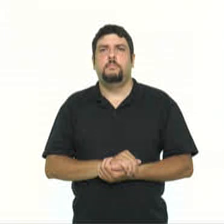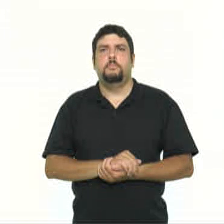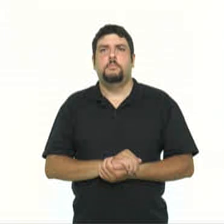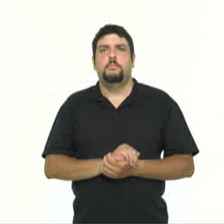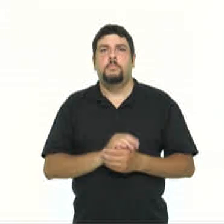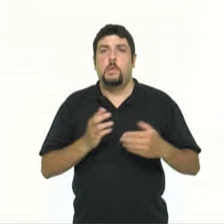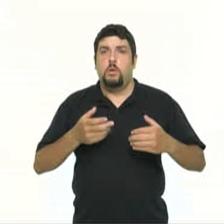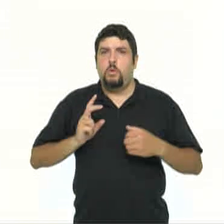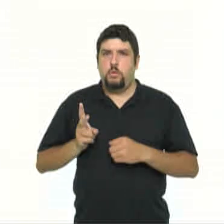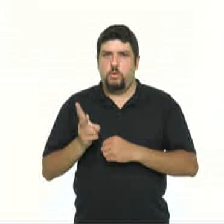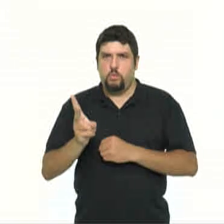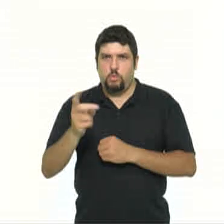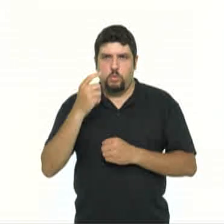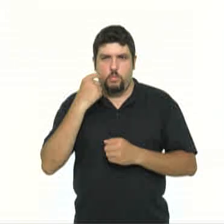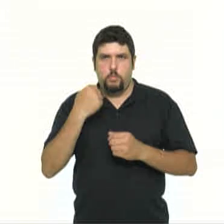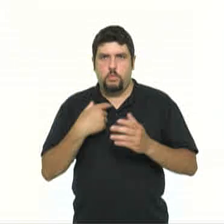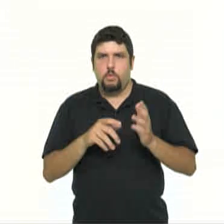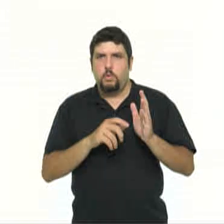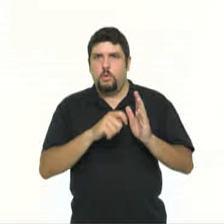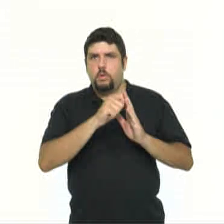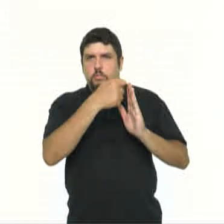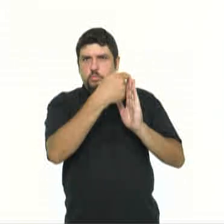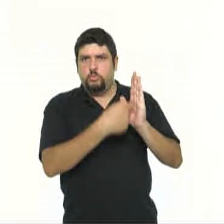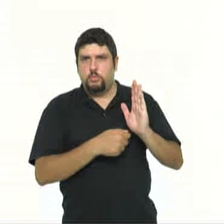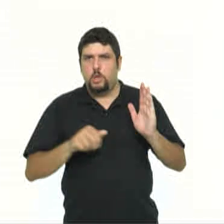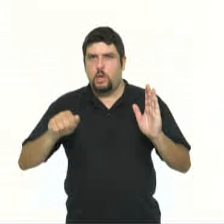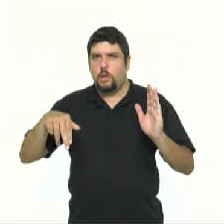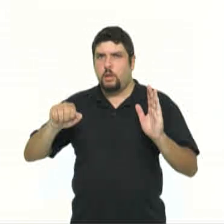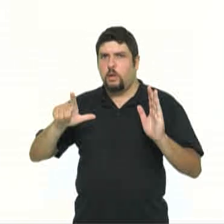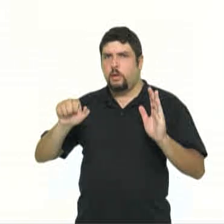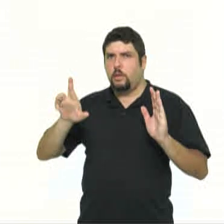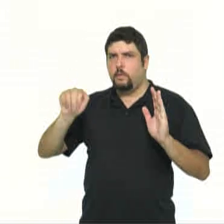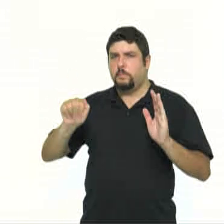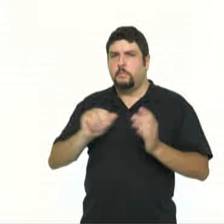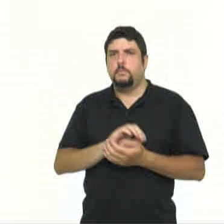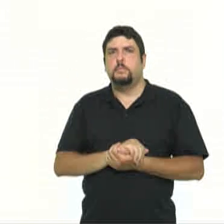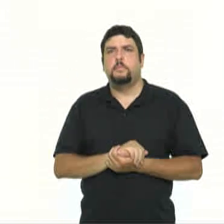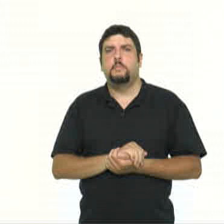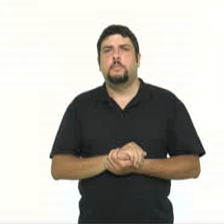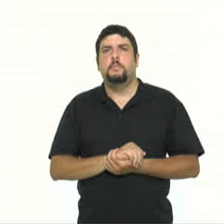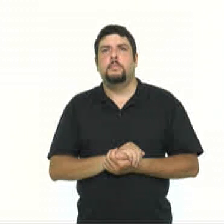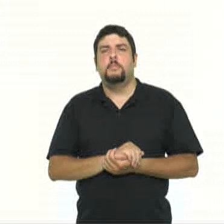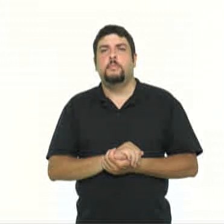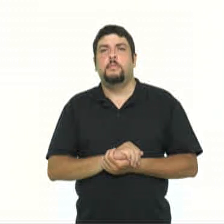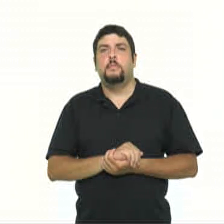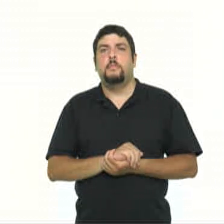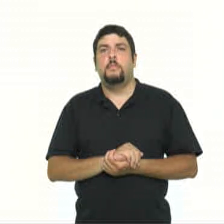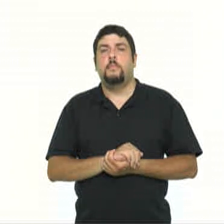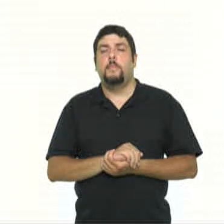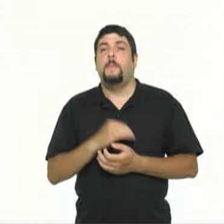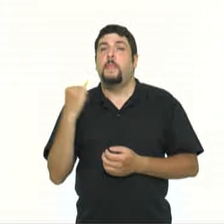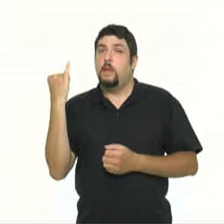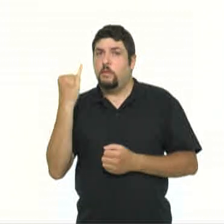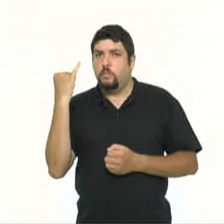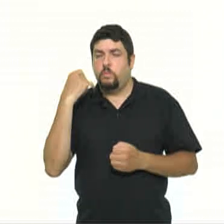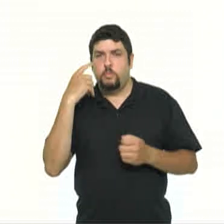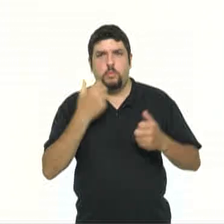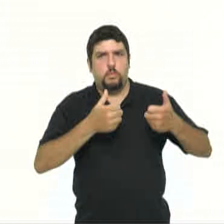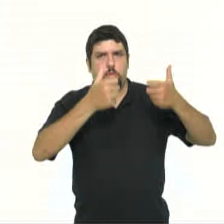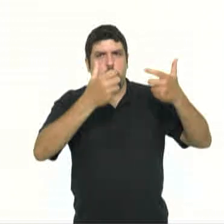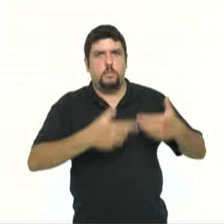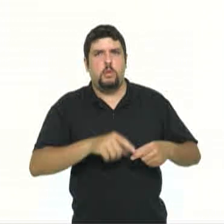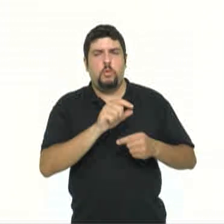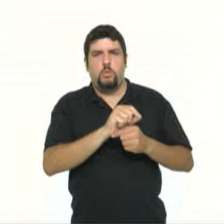Continuando então a redação da Ana Clara. É relevante abordar, primeiramente, que